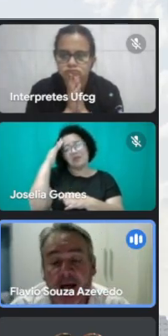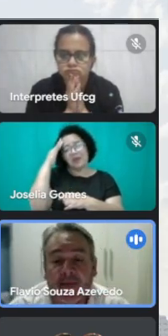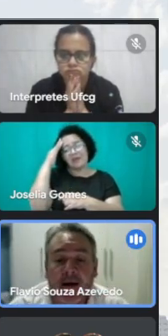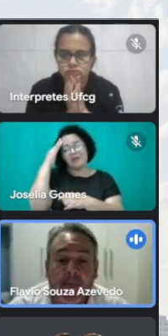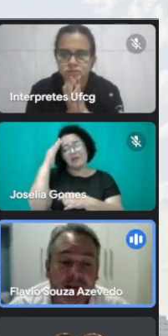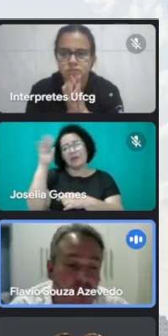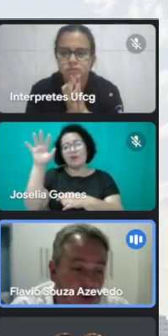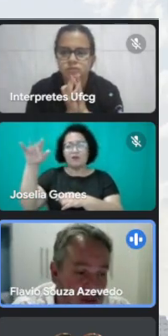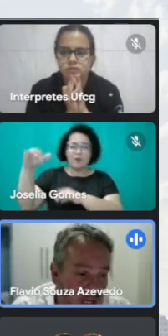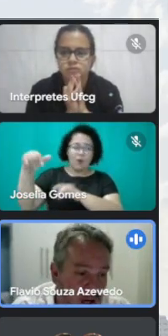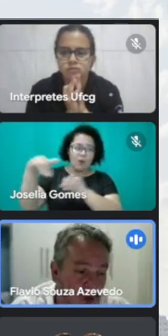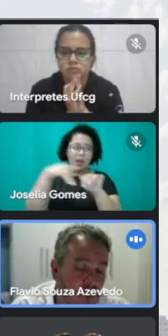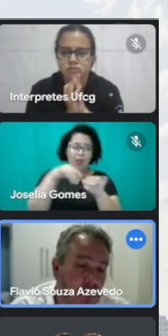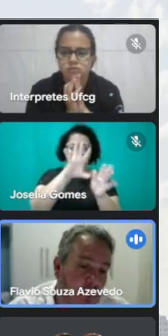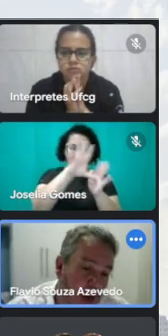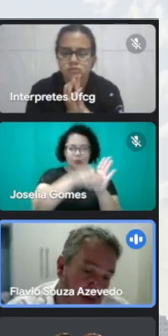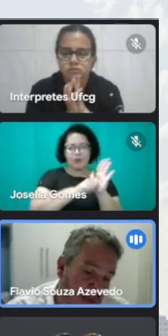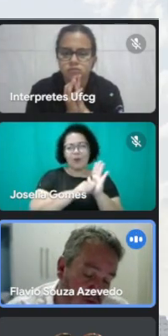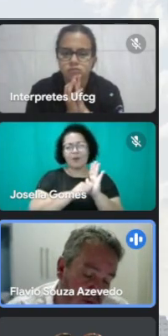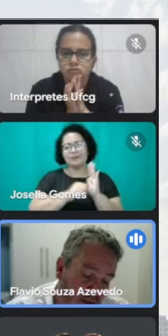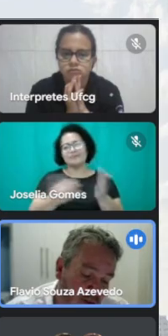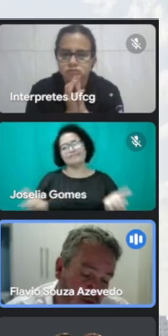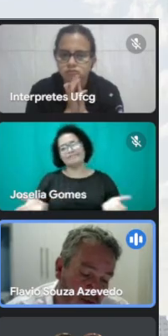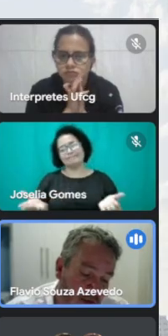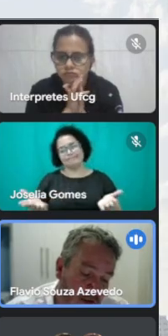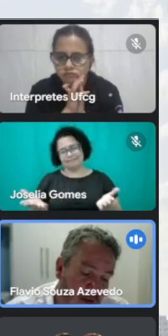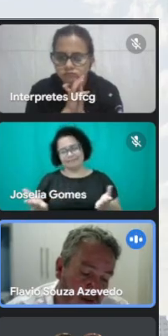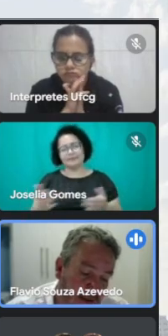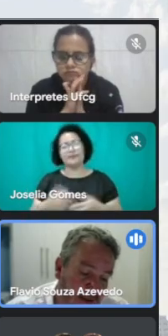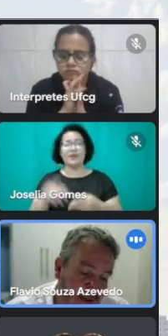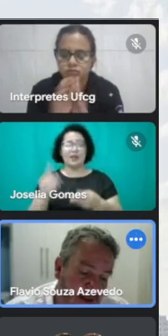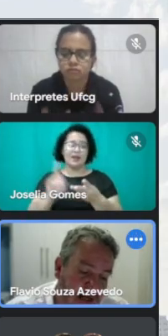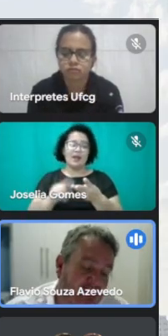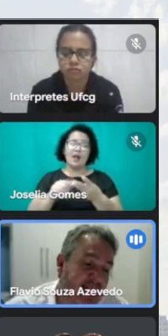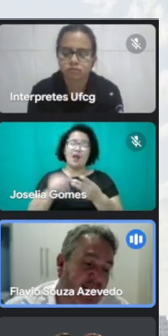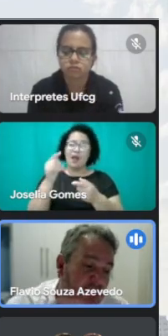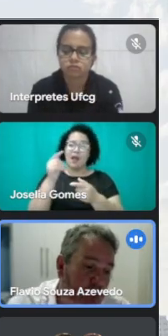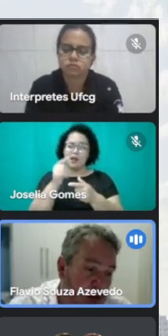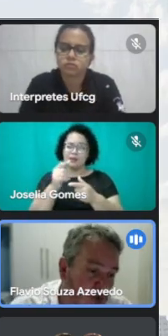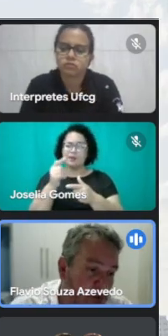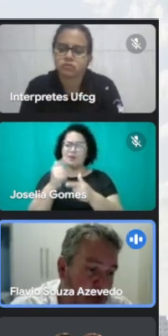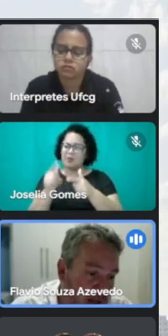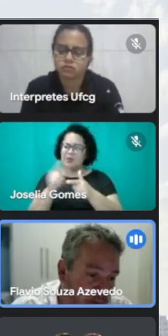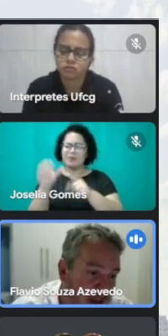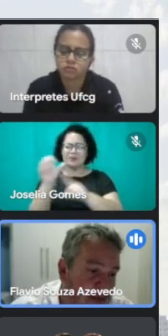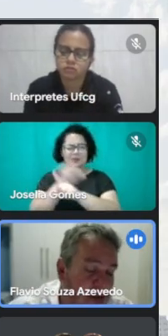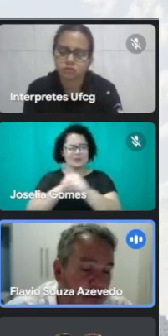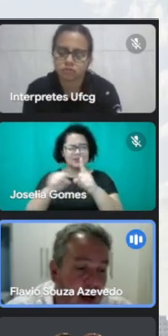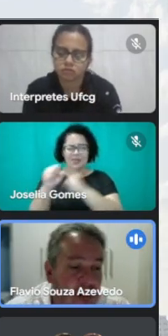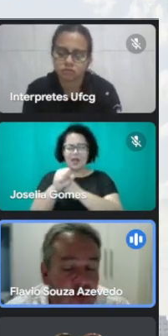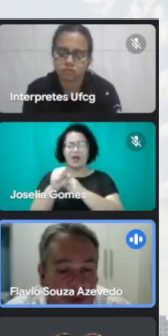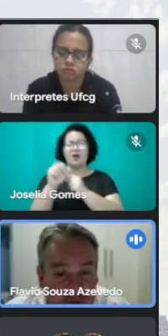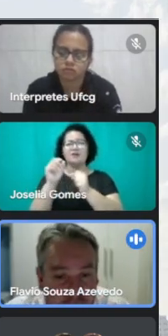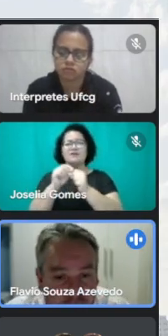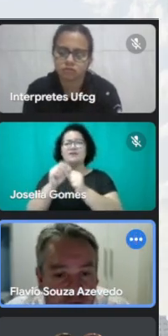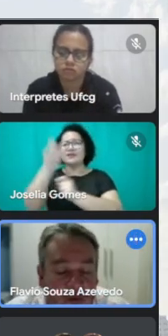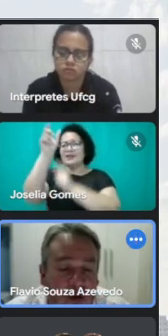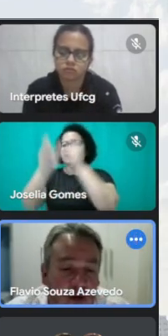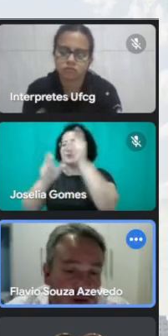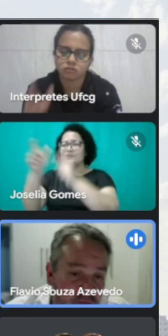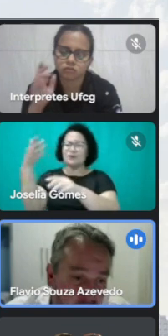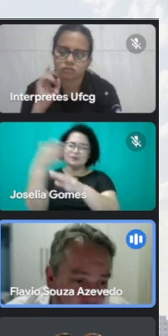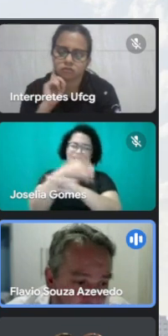parte da parte social, a parte de trazer as pessoas para participarem do